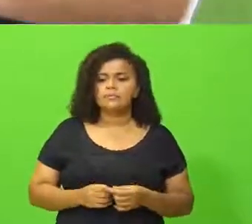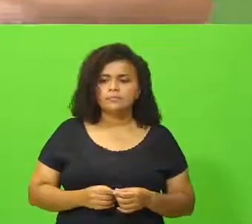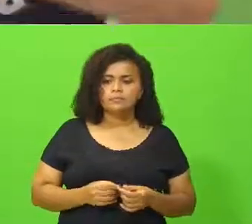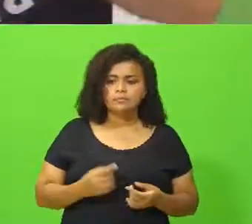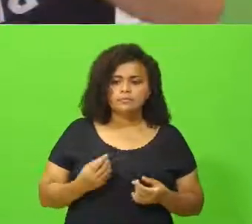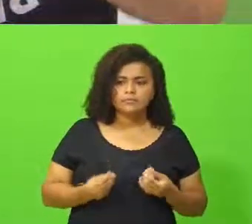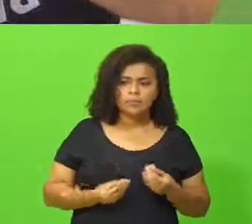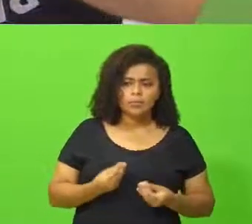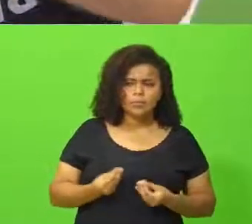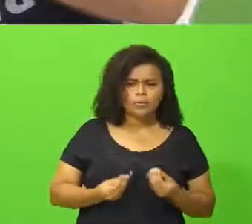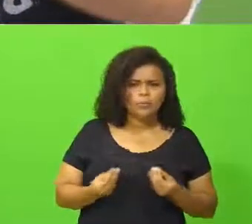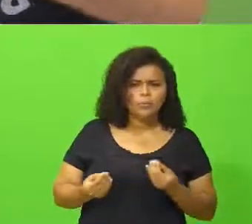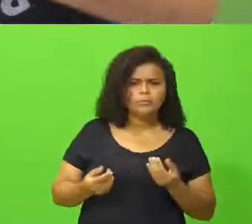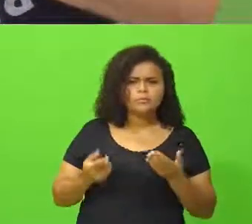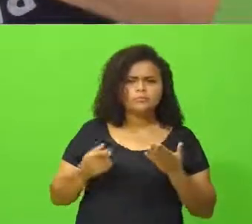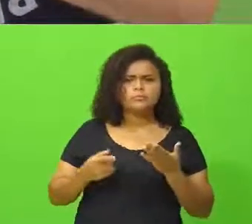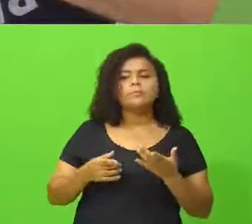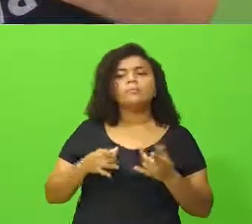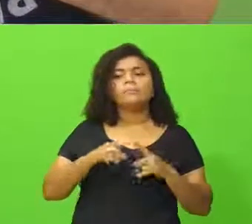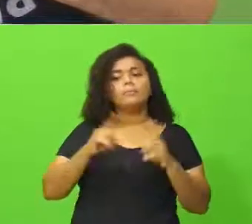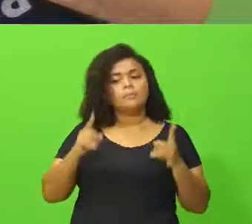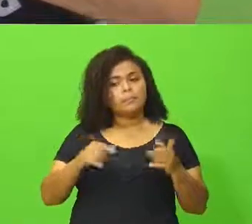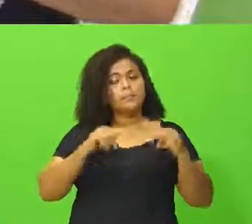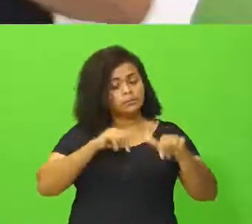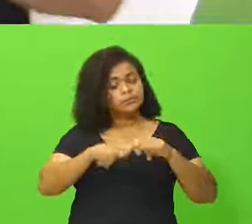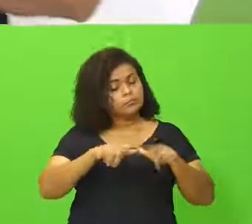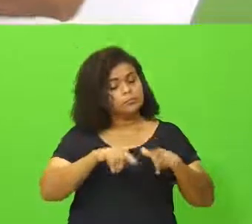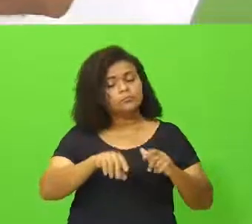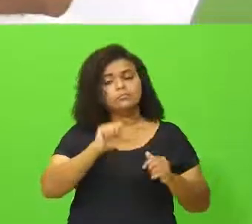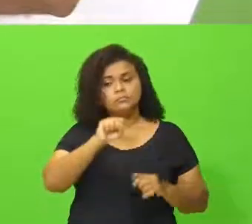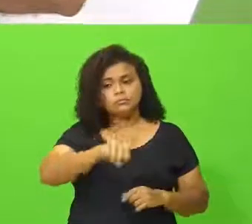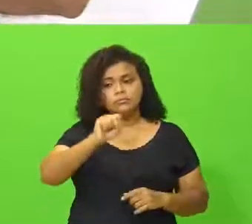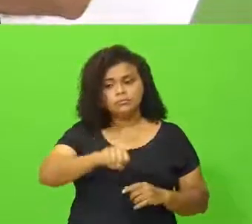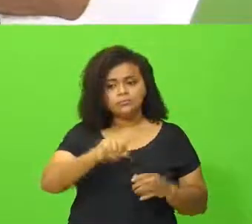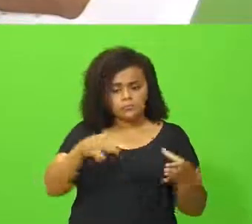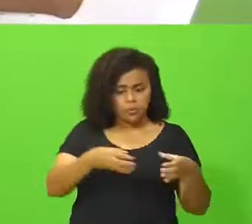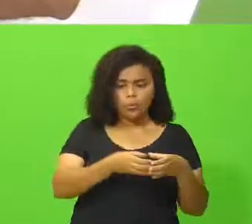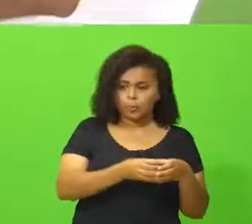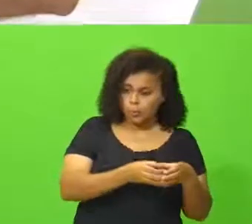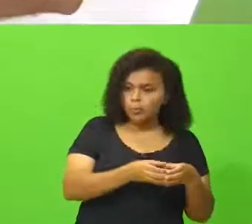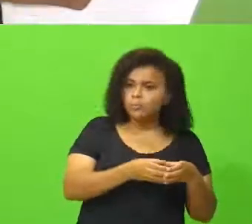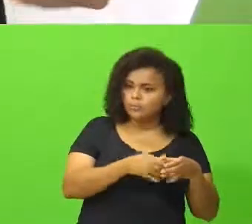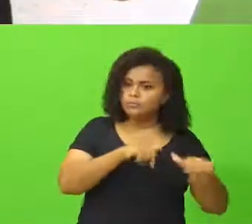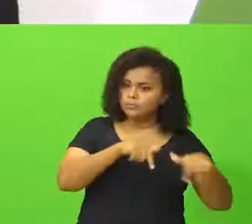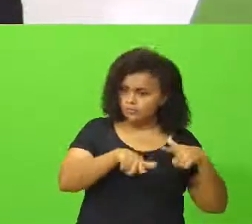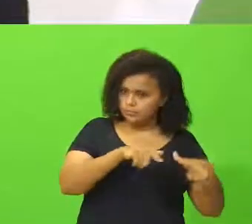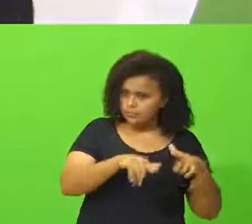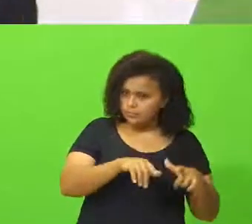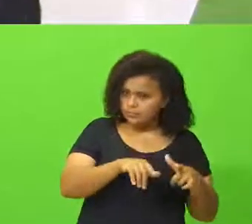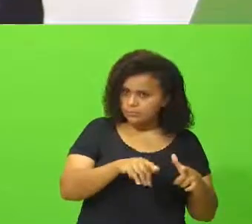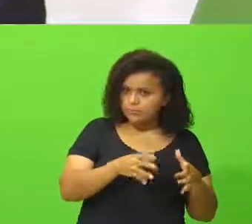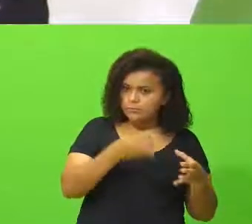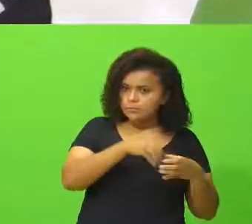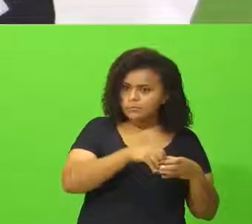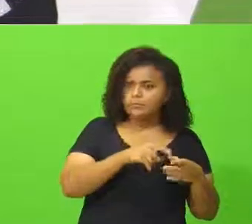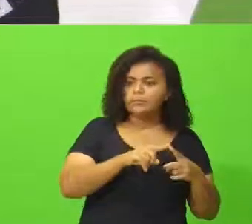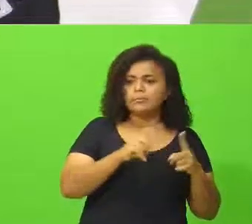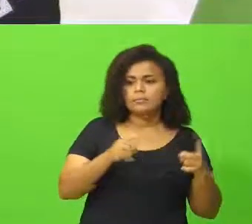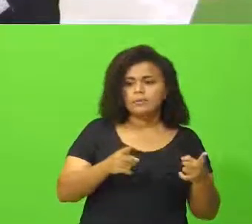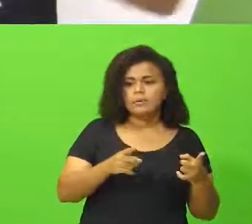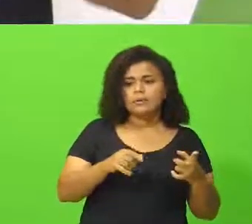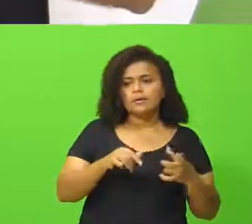importante. A gente vai analisar que ele está ocupado, tá? Então tem um grupo aí de pessoas que estão ocupados e,